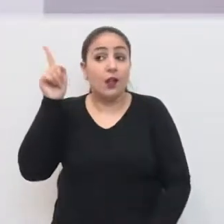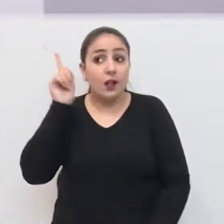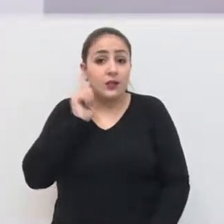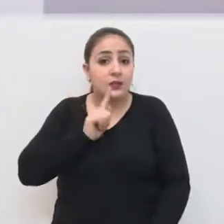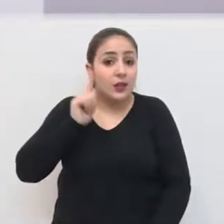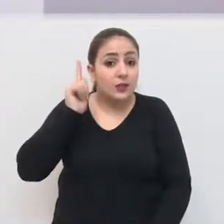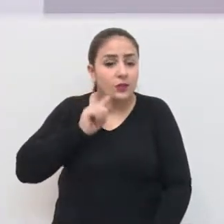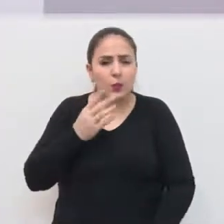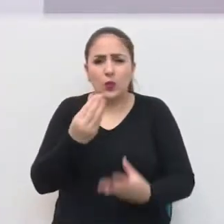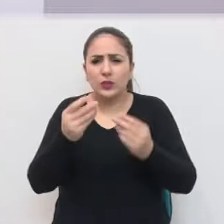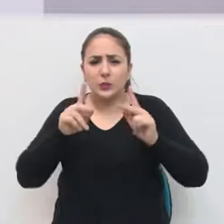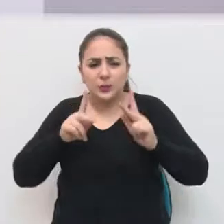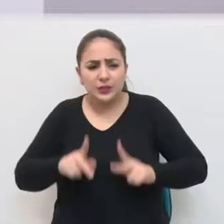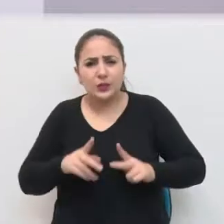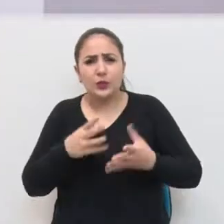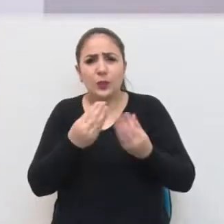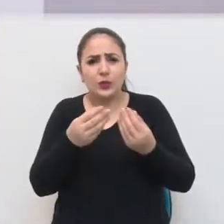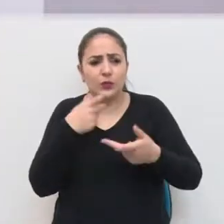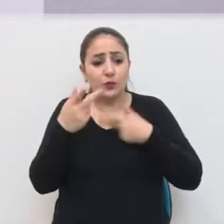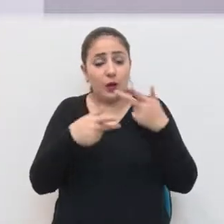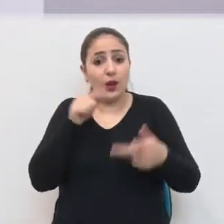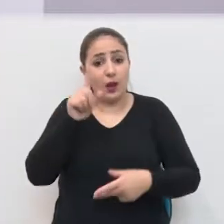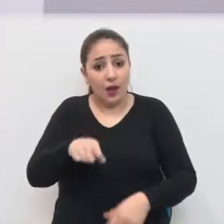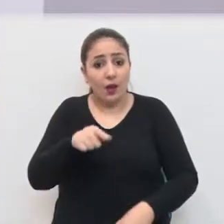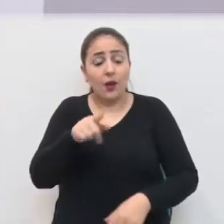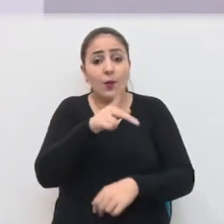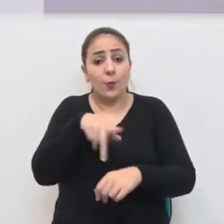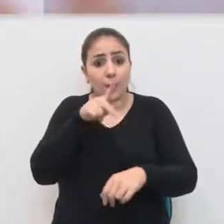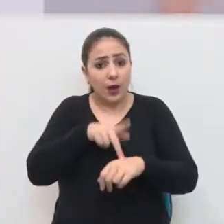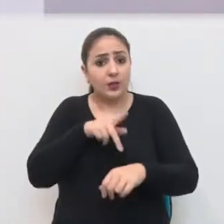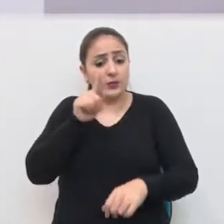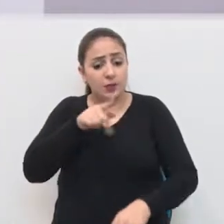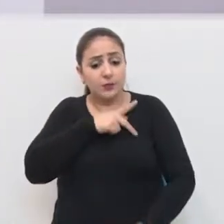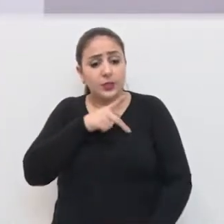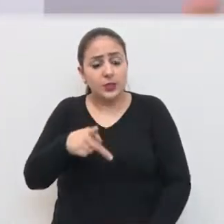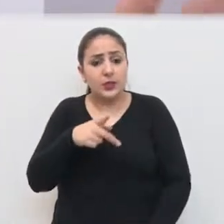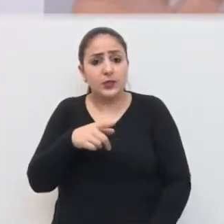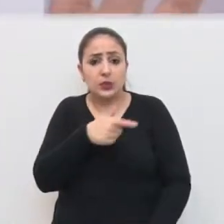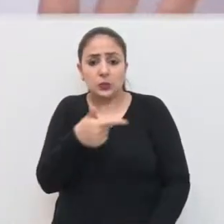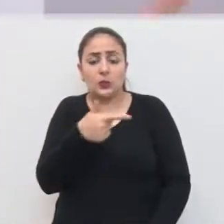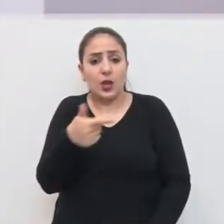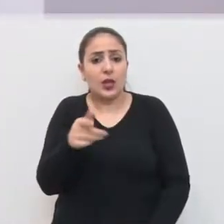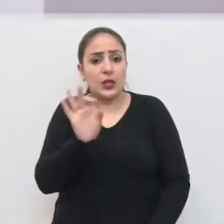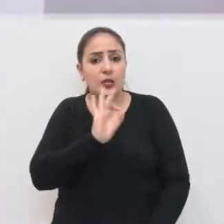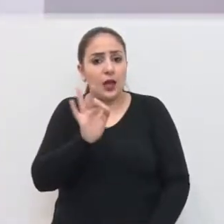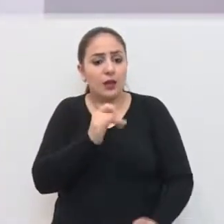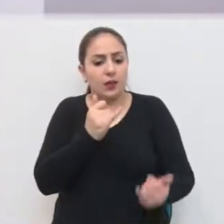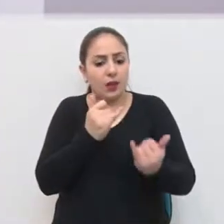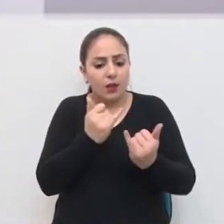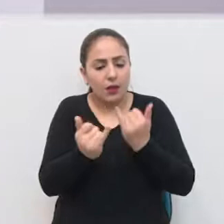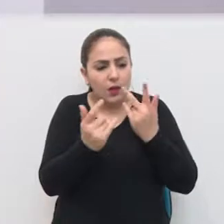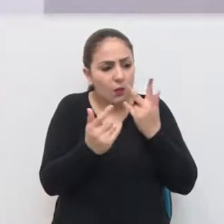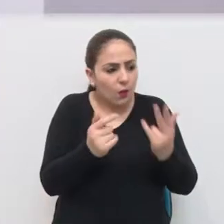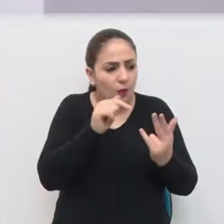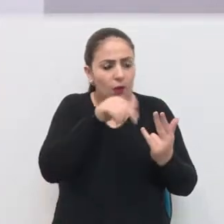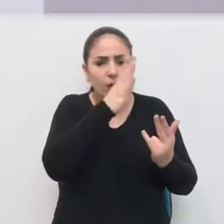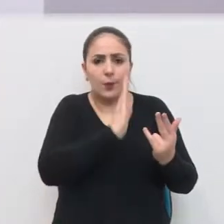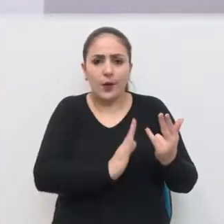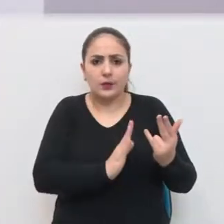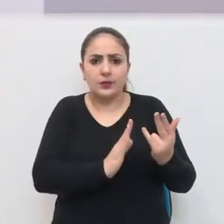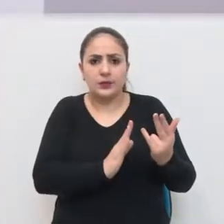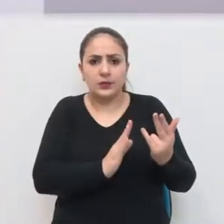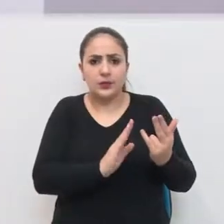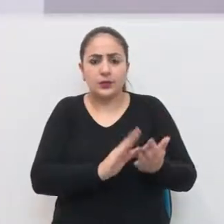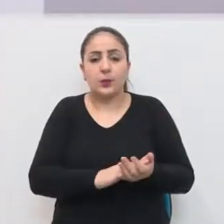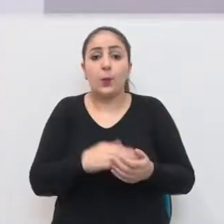Estados Unidos, que muitas pessoas e muitos constitucionalistas afirmam ser um país presidencialista por natureza, não tem em nada semelhança com o nosso Brasil ou com nenhum